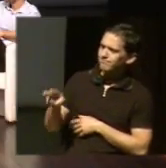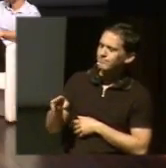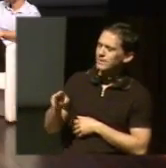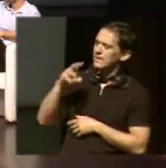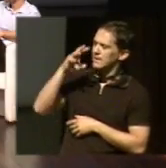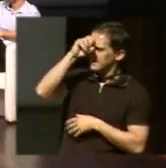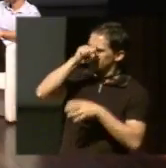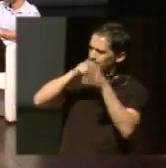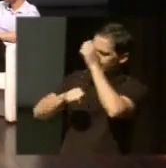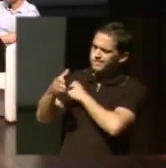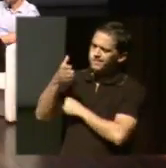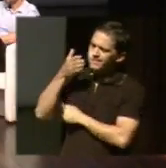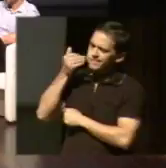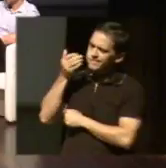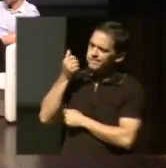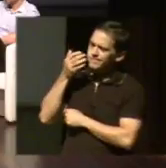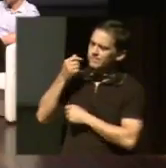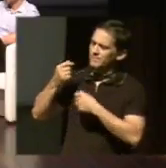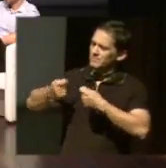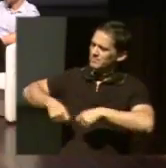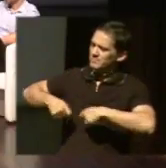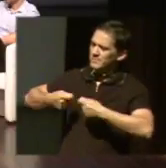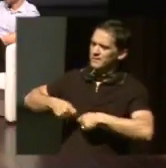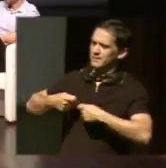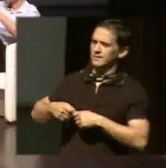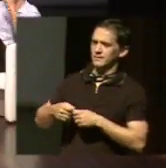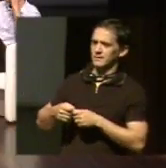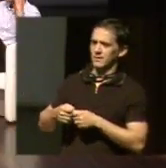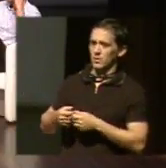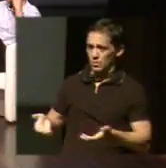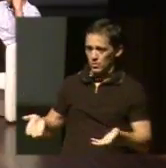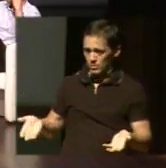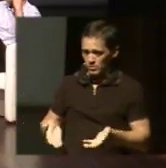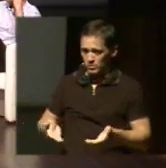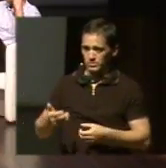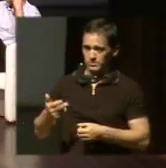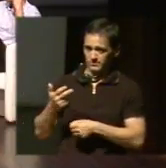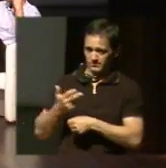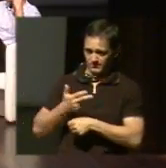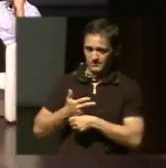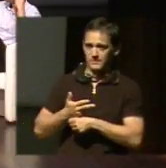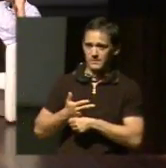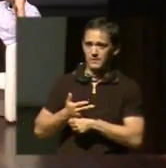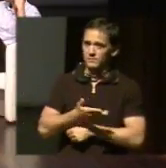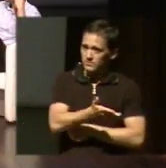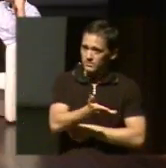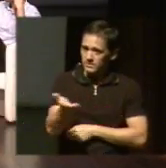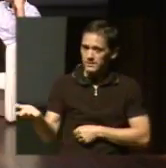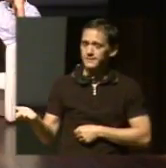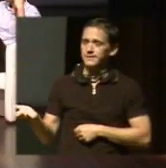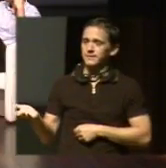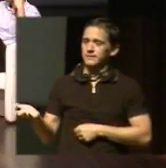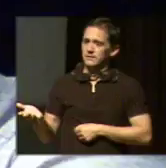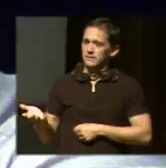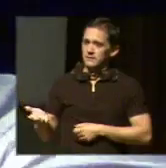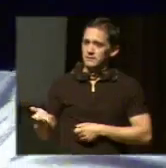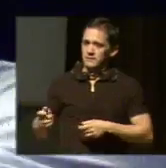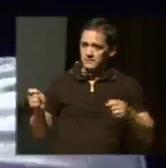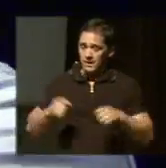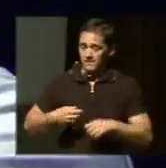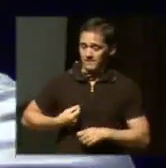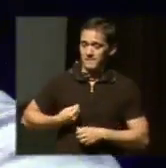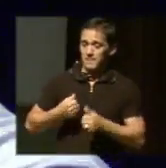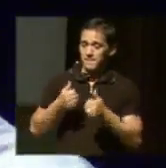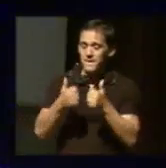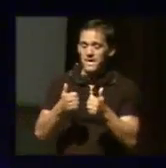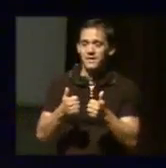velhas, porque na época de vocês, na época de todas as pessoas de terceira idade que estão aqui, vocês poderiam até mesmo viver bem, mas não tinham